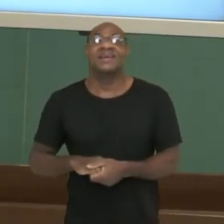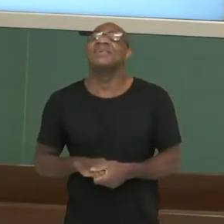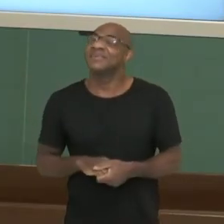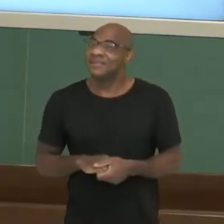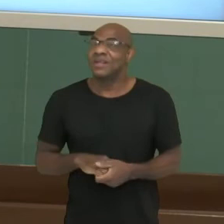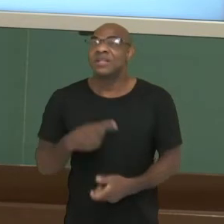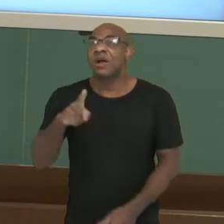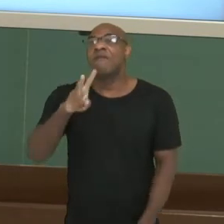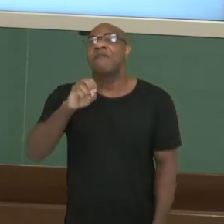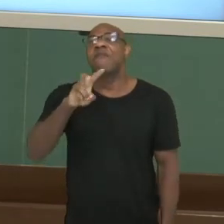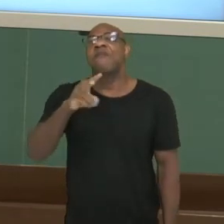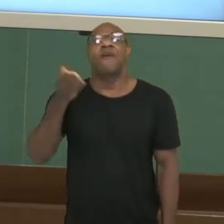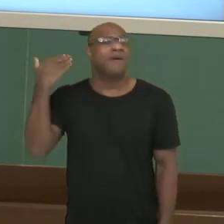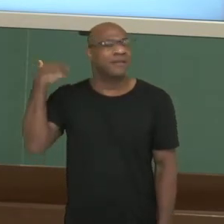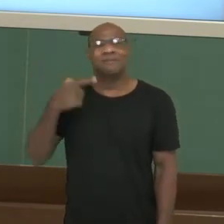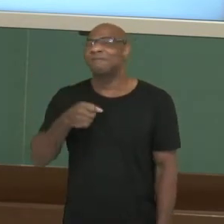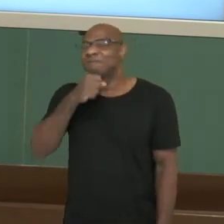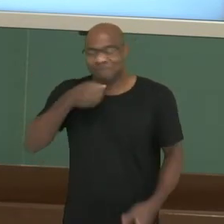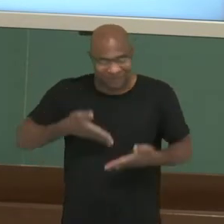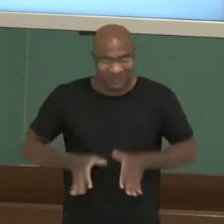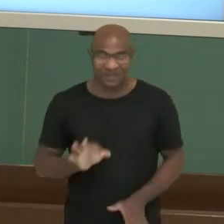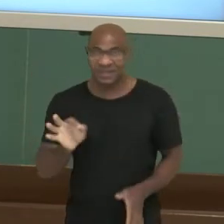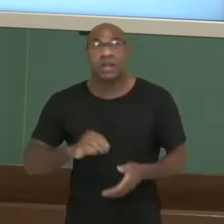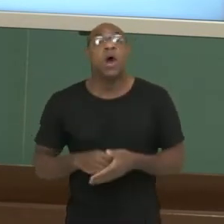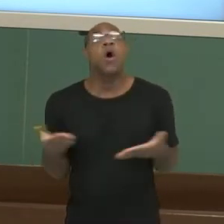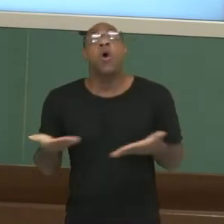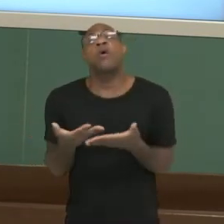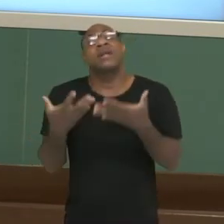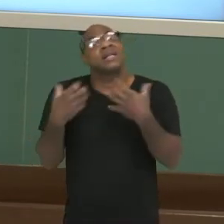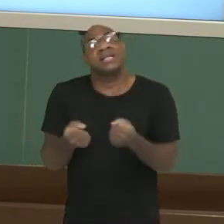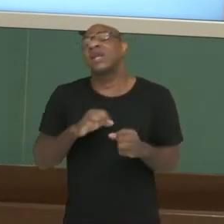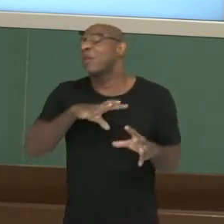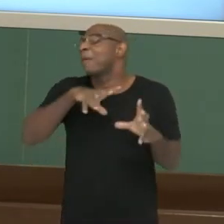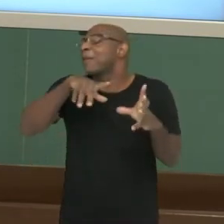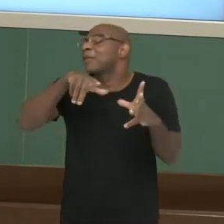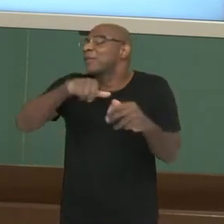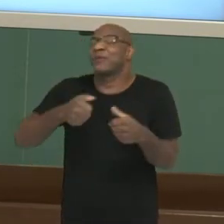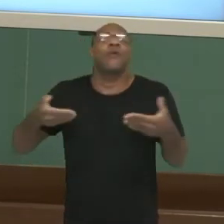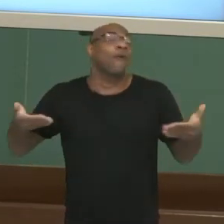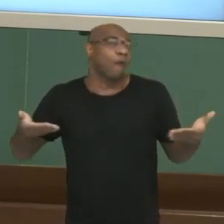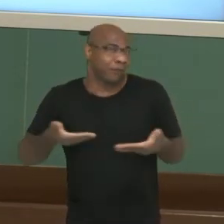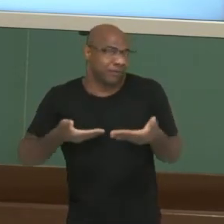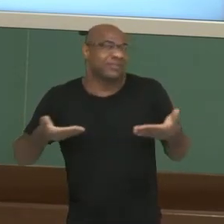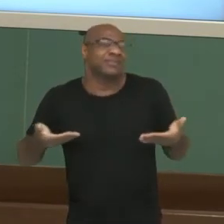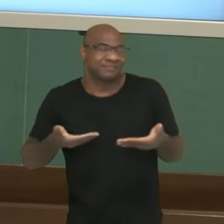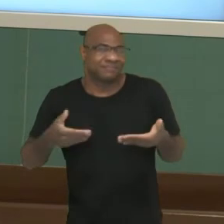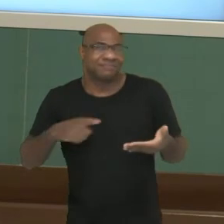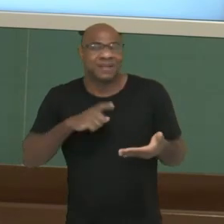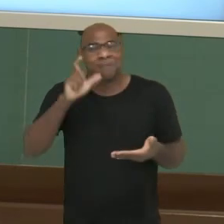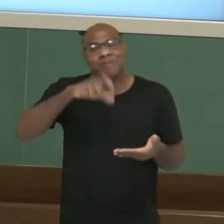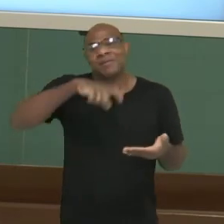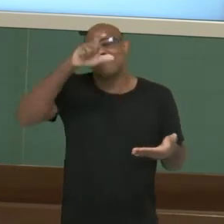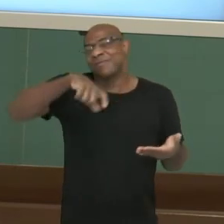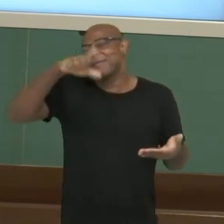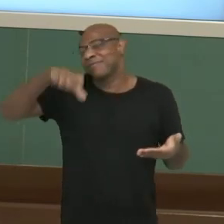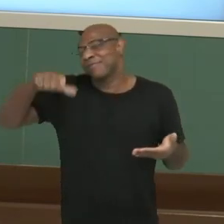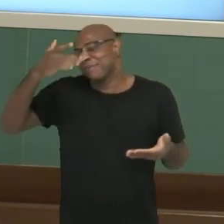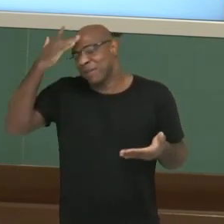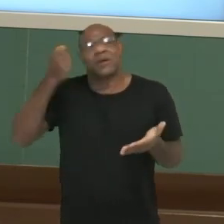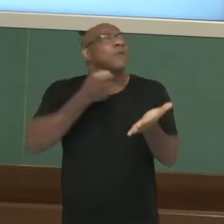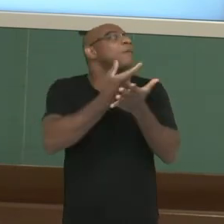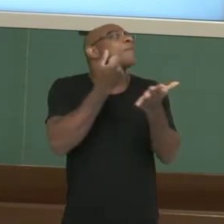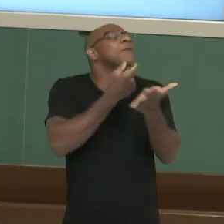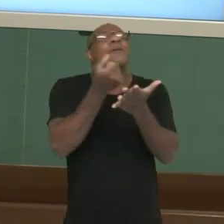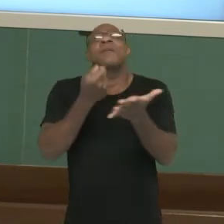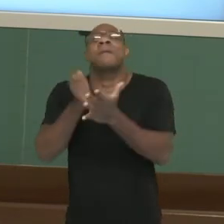olha lá. E hoje é aceito no mundo todo, gente. Com ele as pessoas fazem compras e pagam